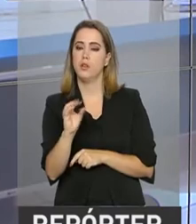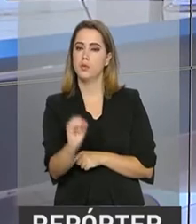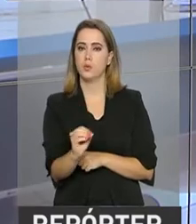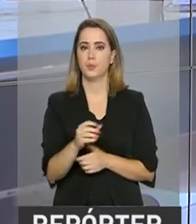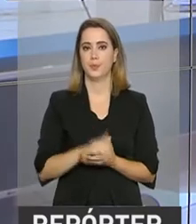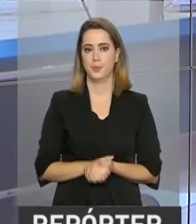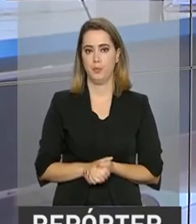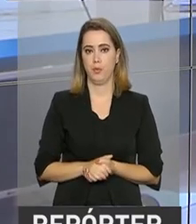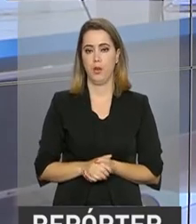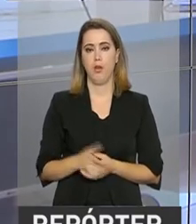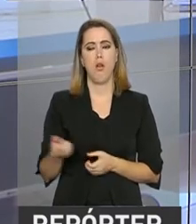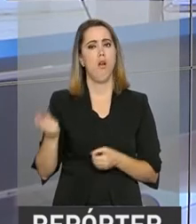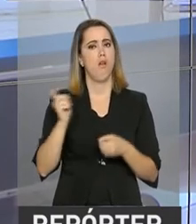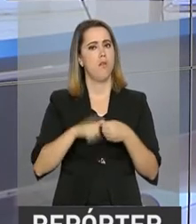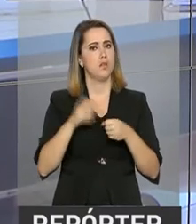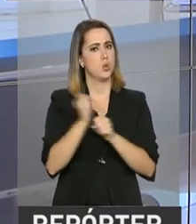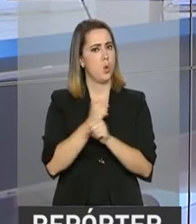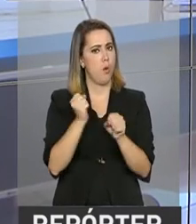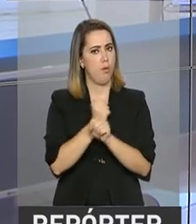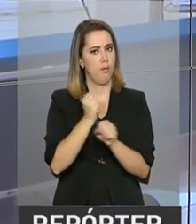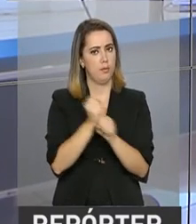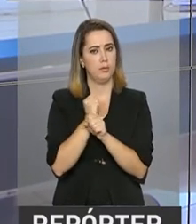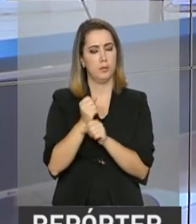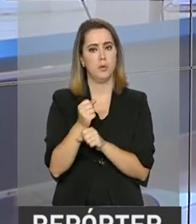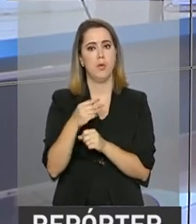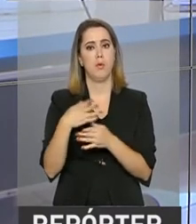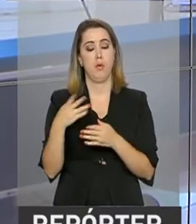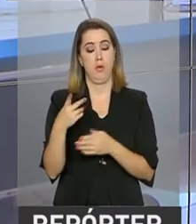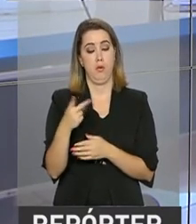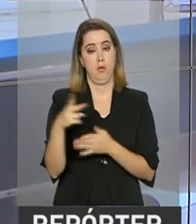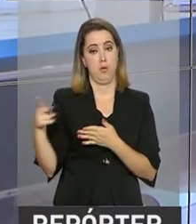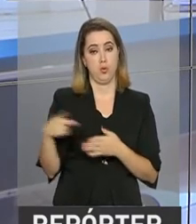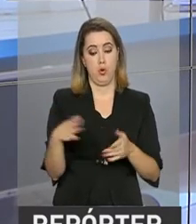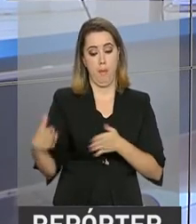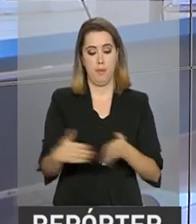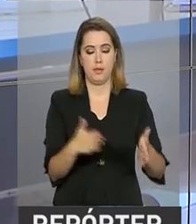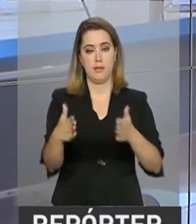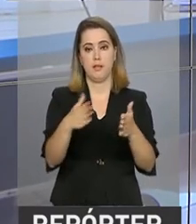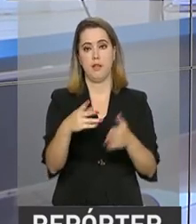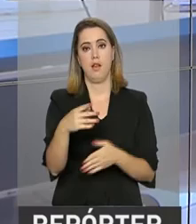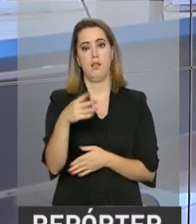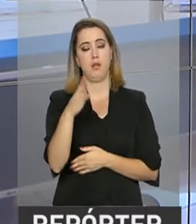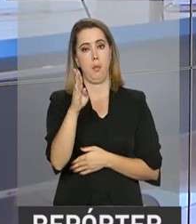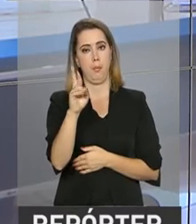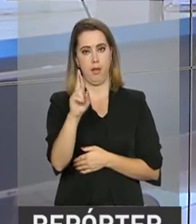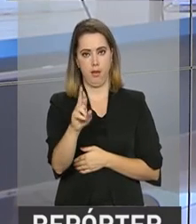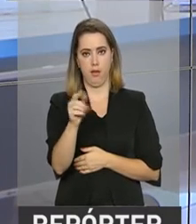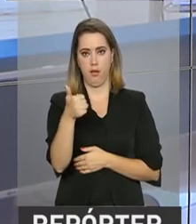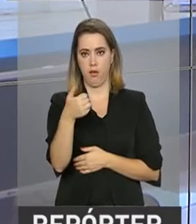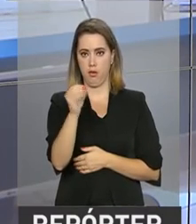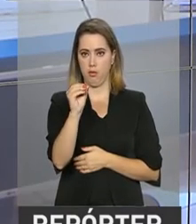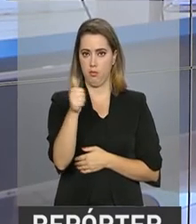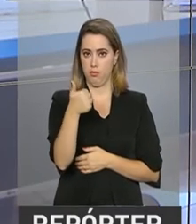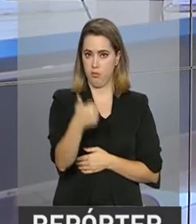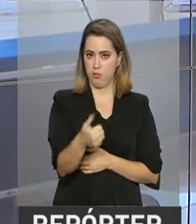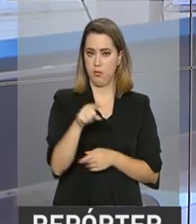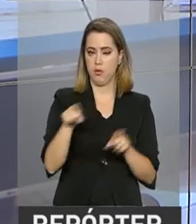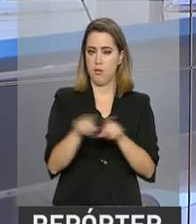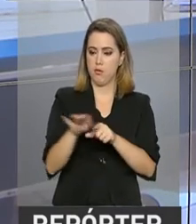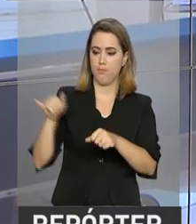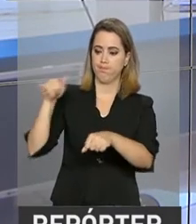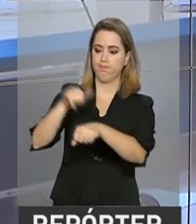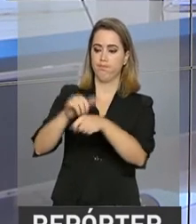serão retomadas as obras de duplicação da br-101 e também a reforma e ampliação da pista de pouso no aeroporto